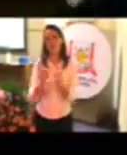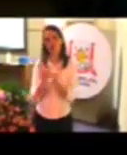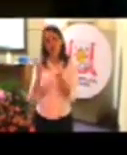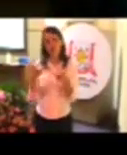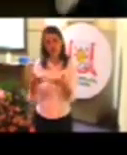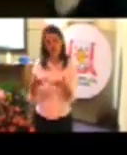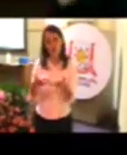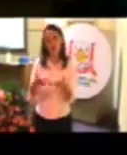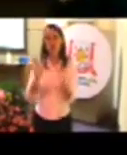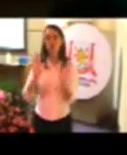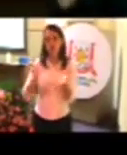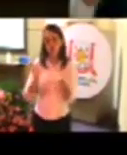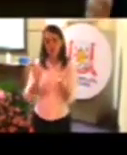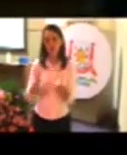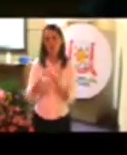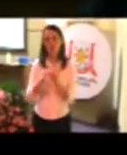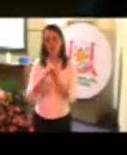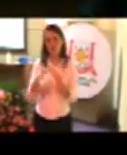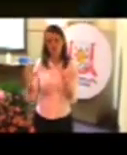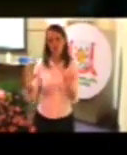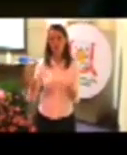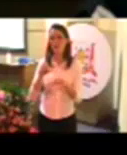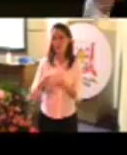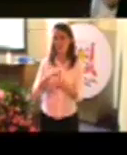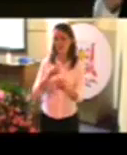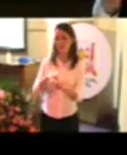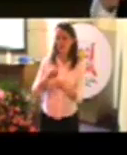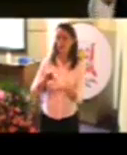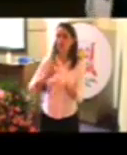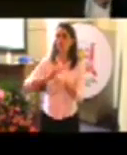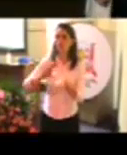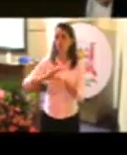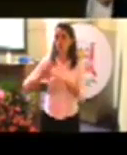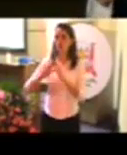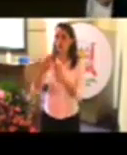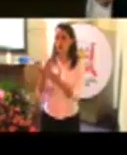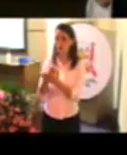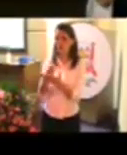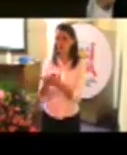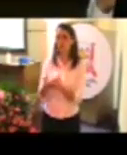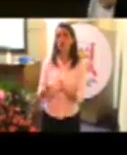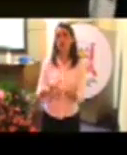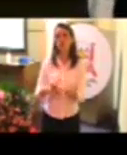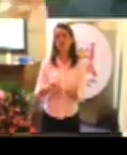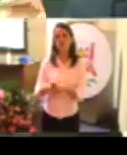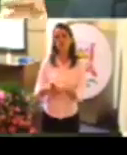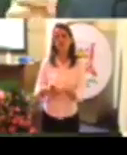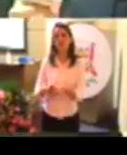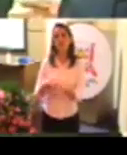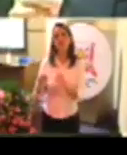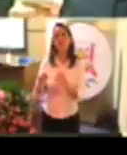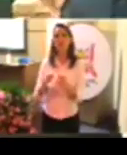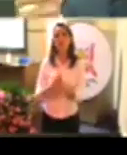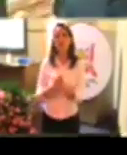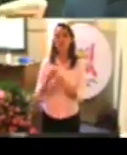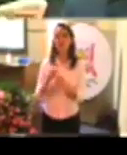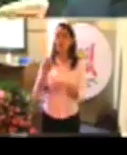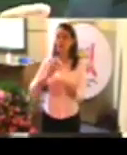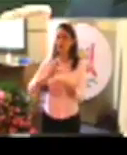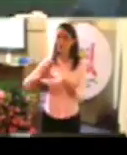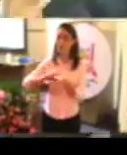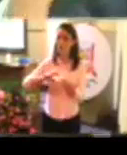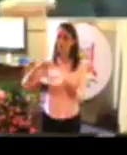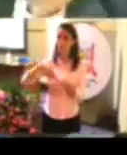já autorizados pelo Ministério da Educação, também estão oferecendo cursos de especialização e